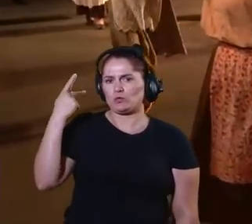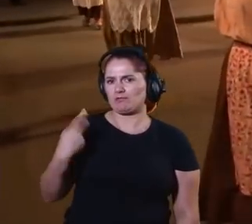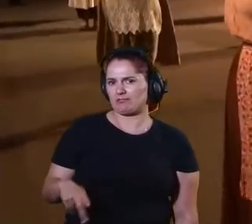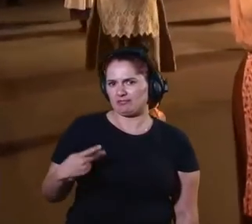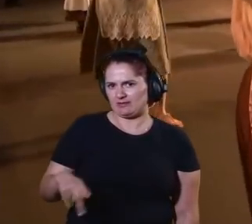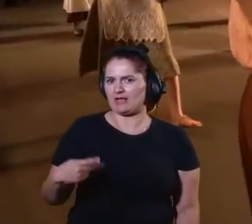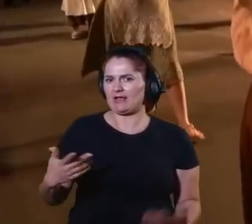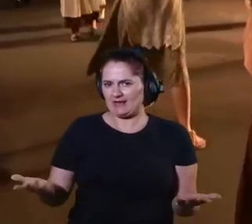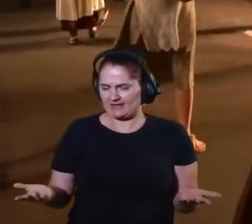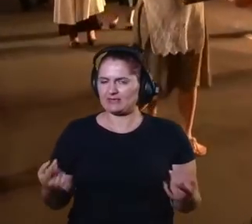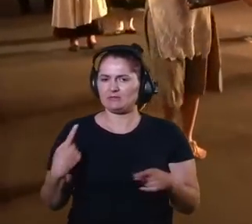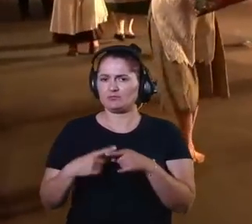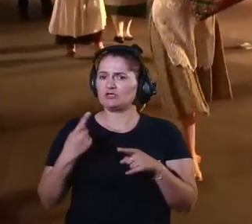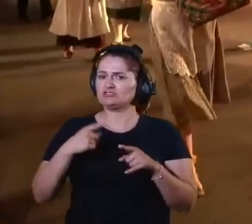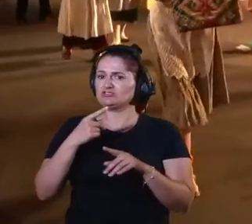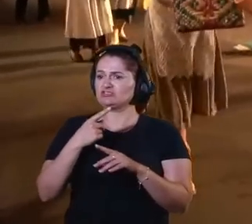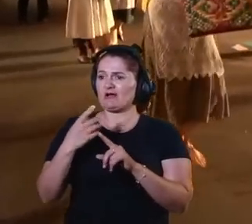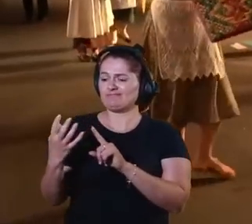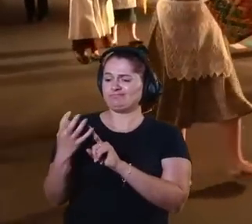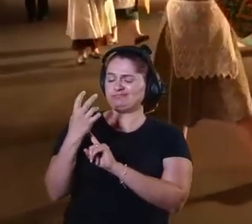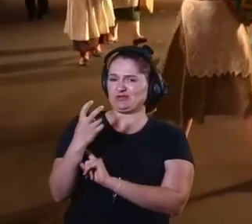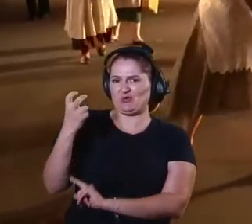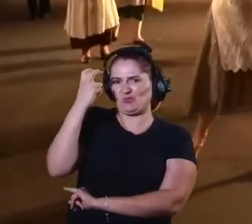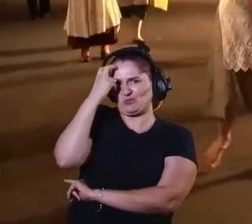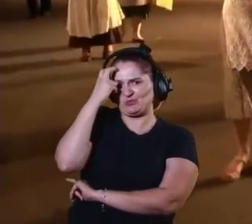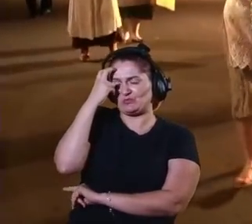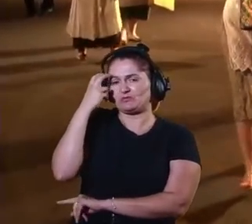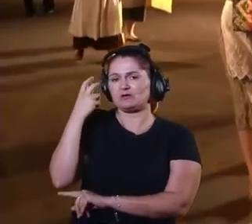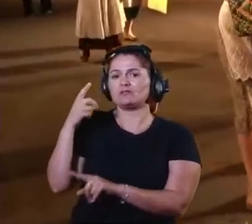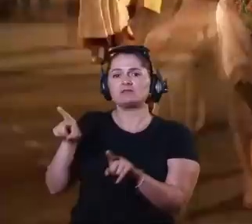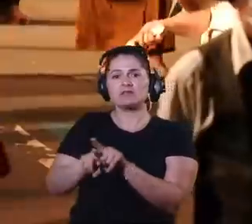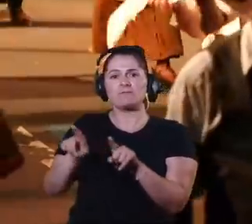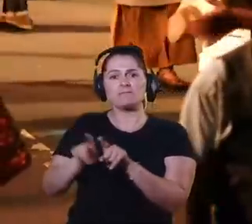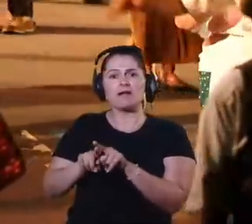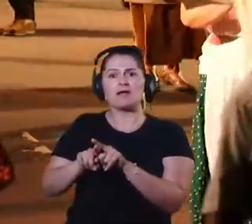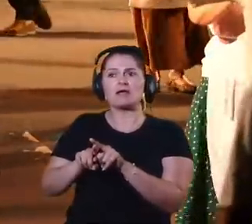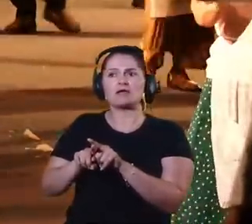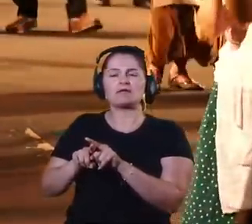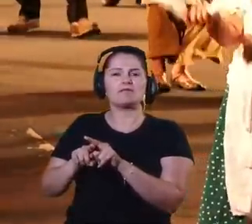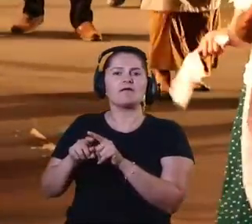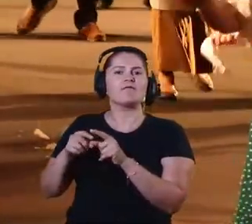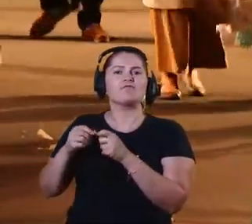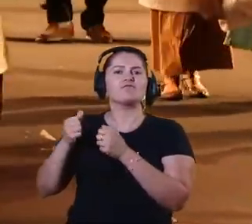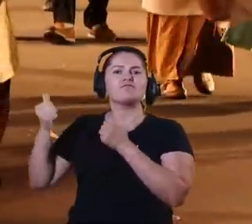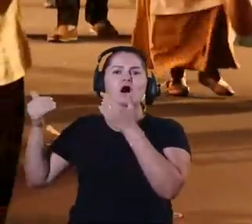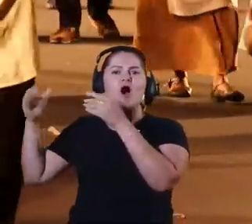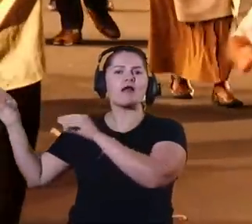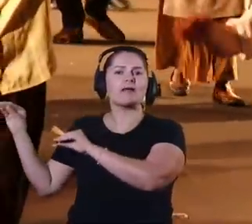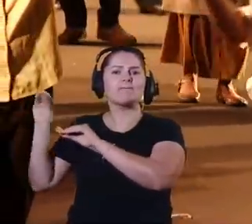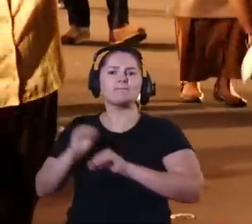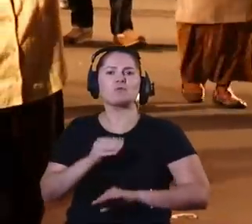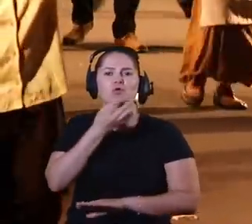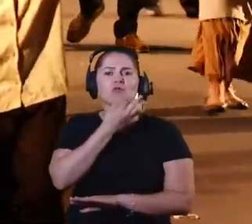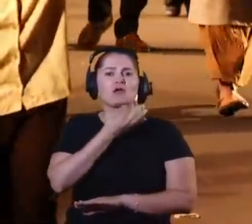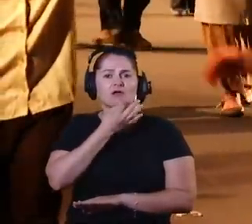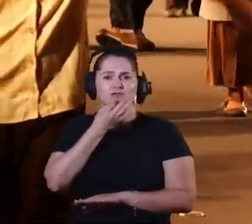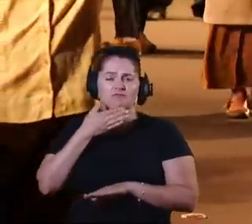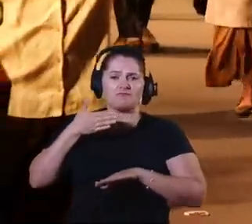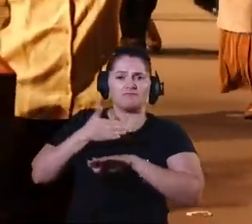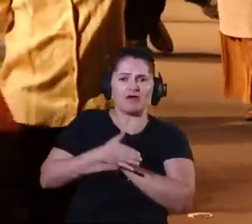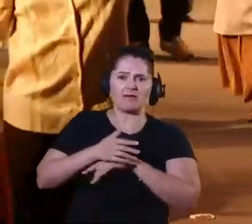de fora, né? Que vem para cá para trabalhar, para expandir as suas possibilidades, tanto acadêmicas